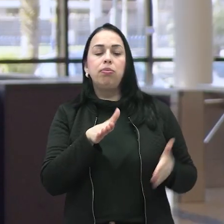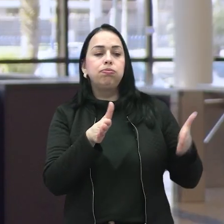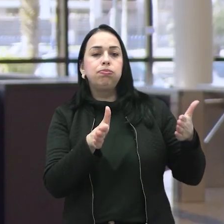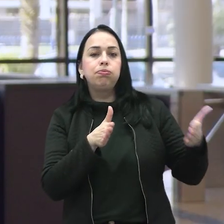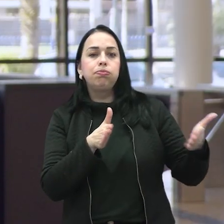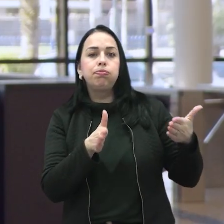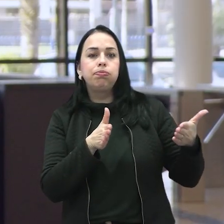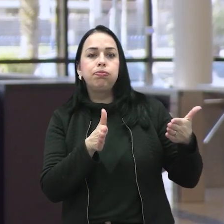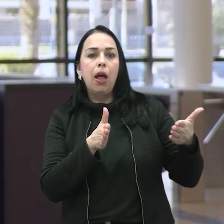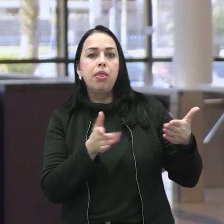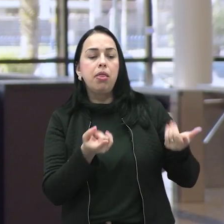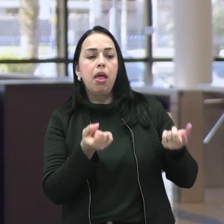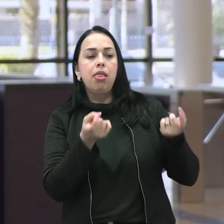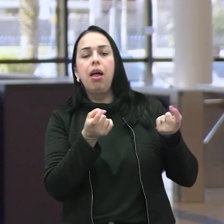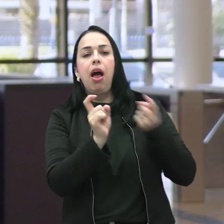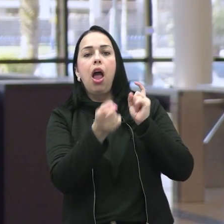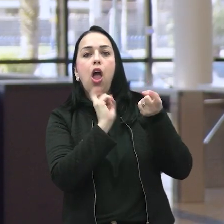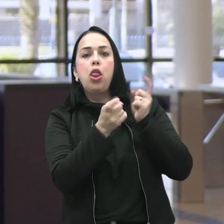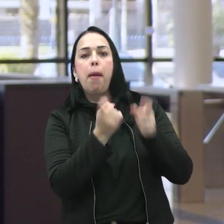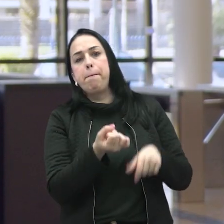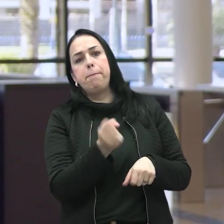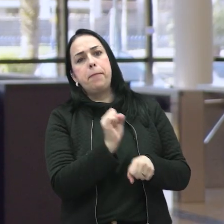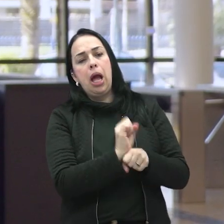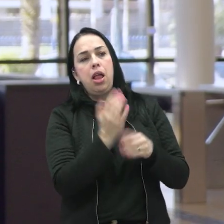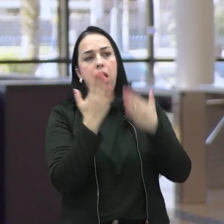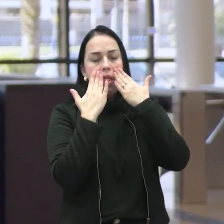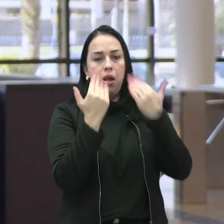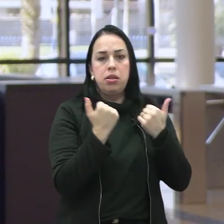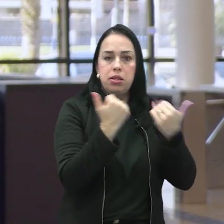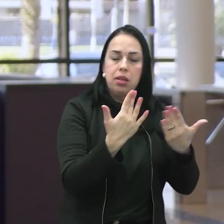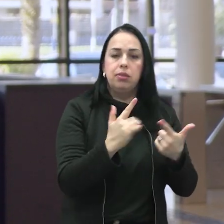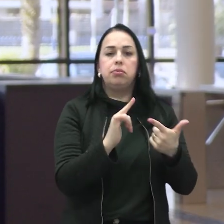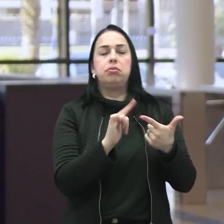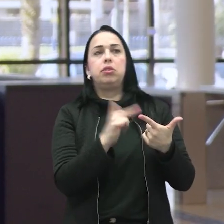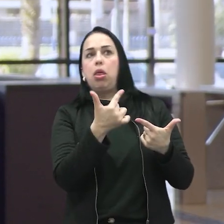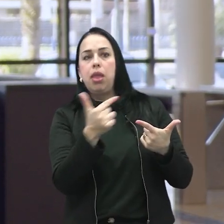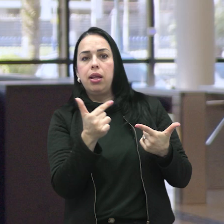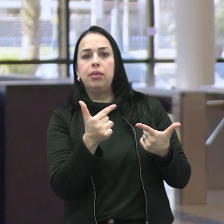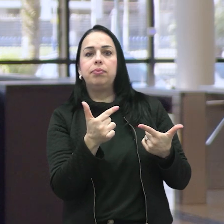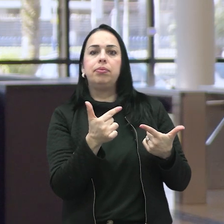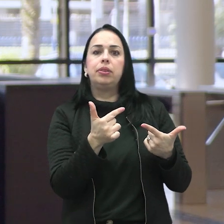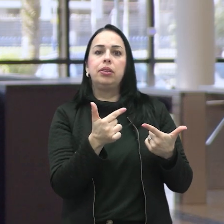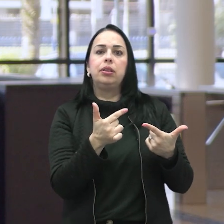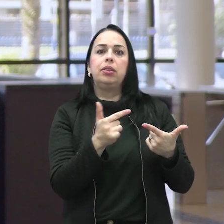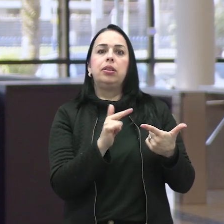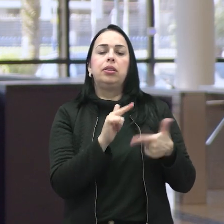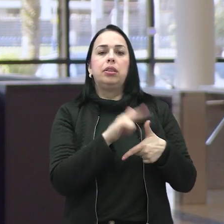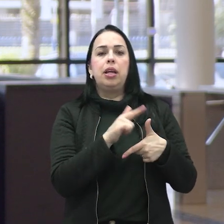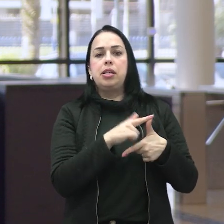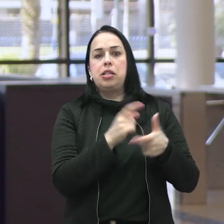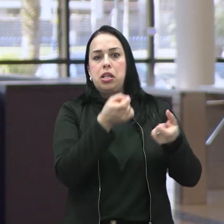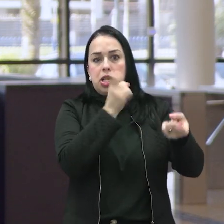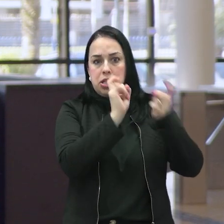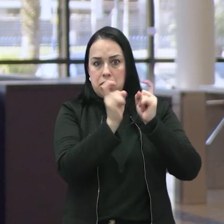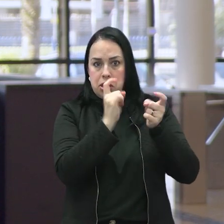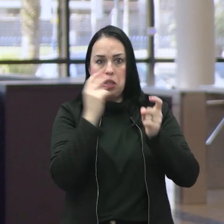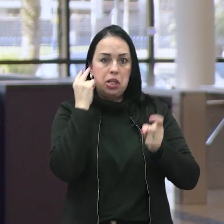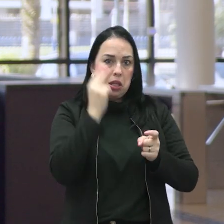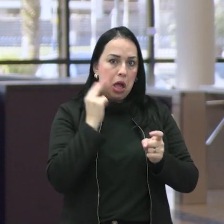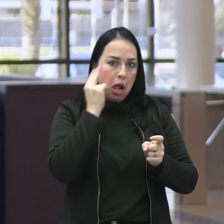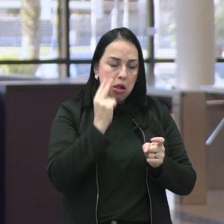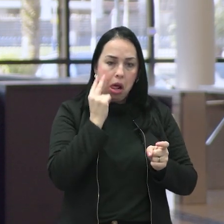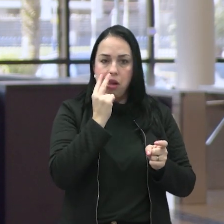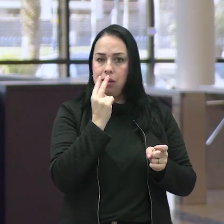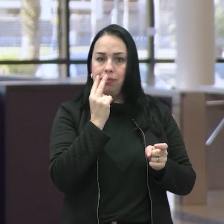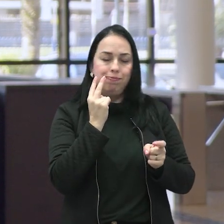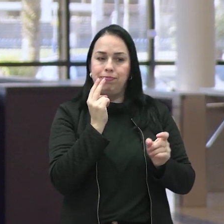você tem é a paralisação das atividades legislativas, né? Então você não tem sessões, né? Tanto a sessão de expediente